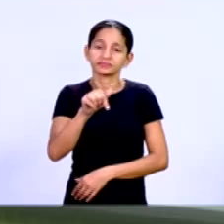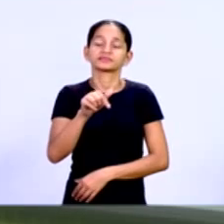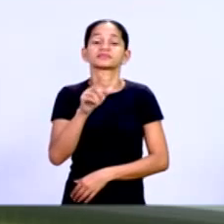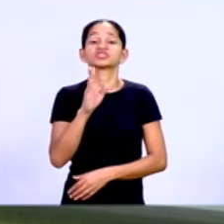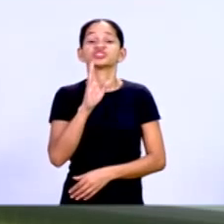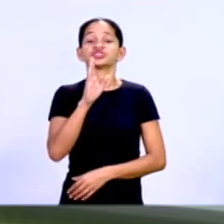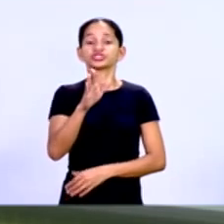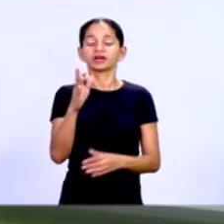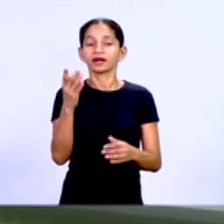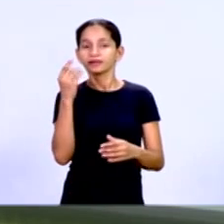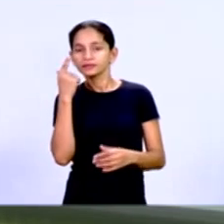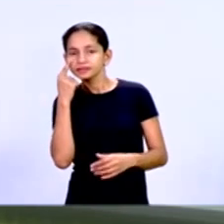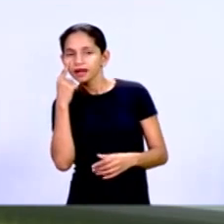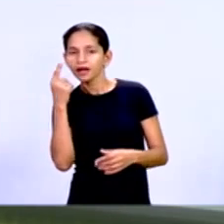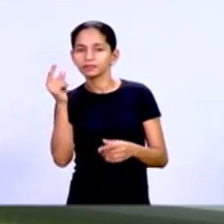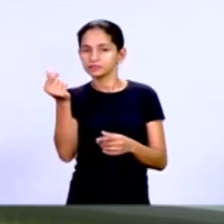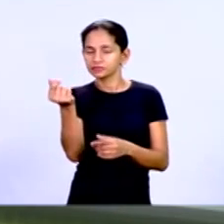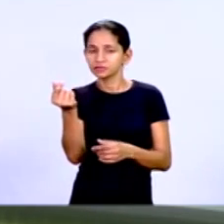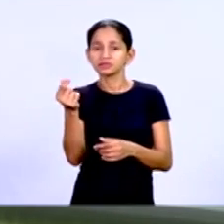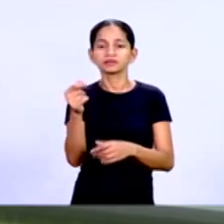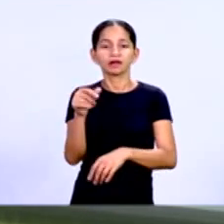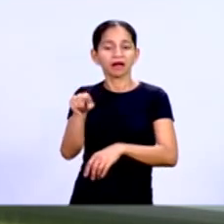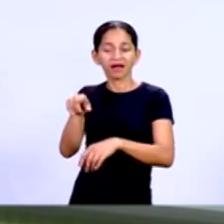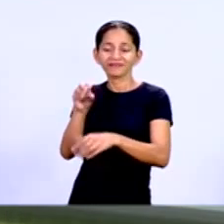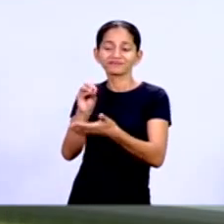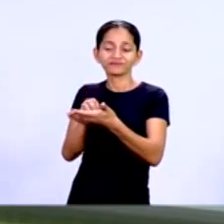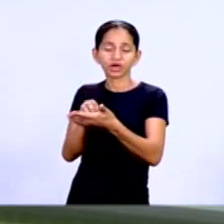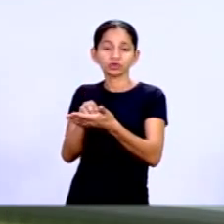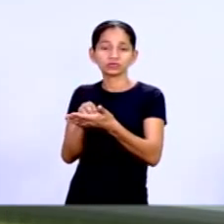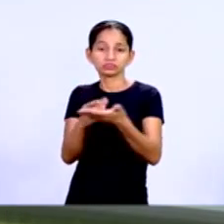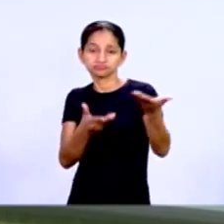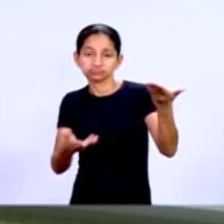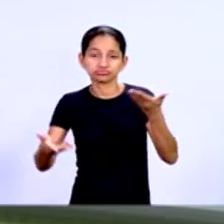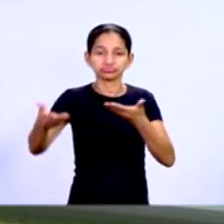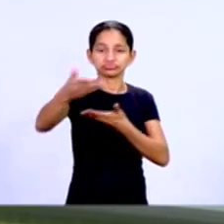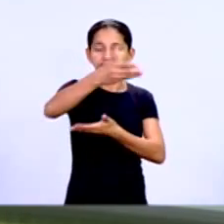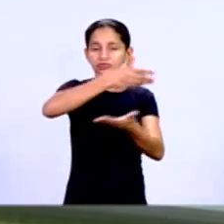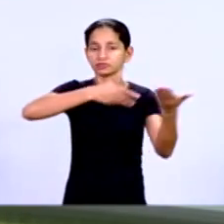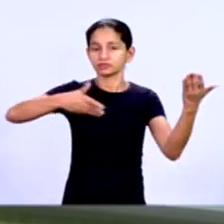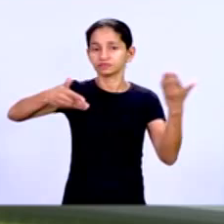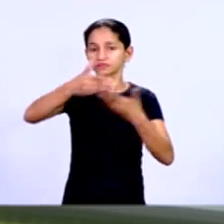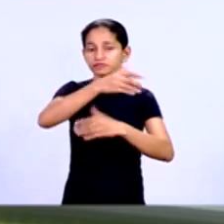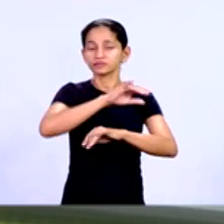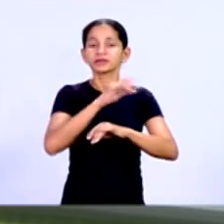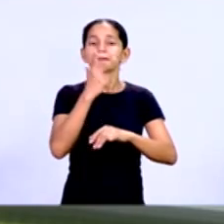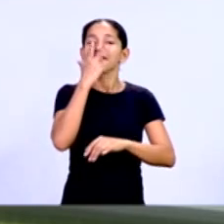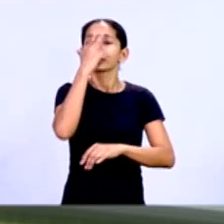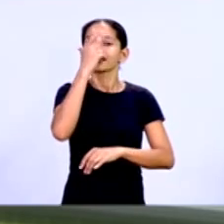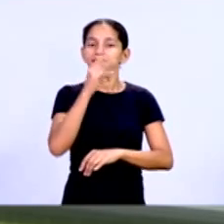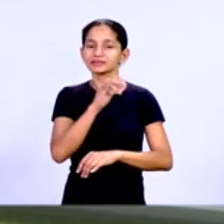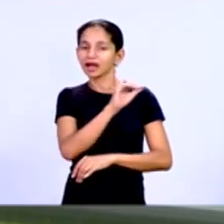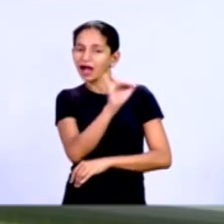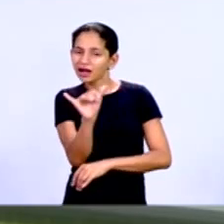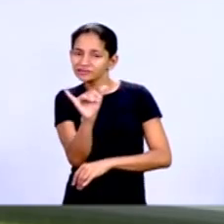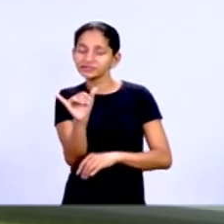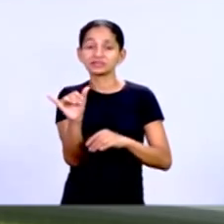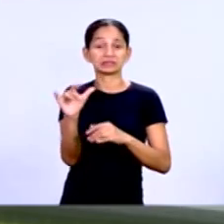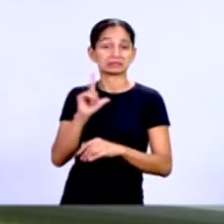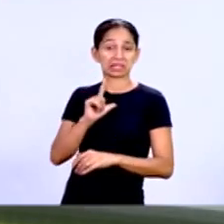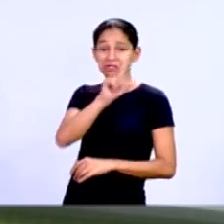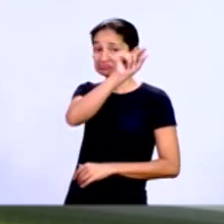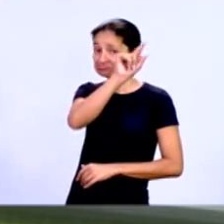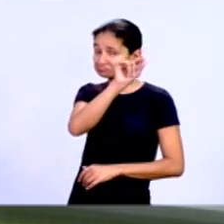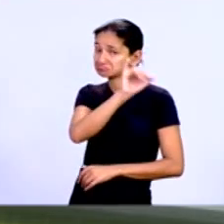está o quê? Direcionando. Ele está procurando propiciar para o mercado a notícia, a divulgação e a venda